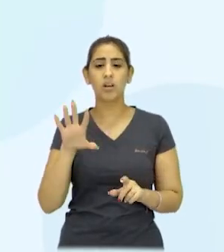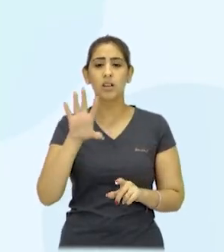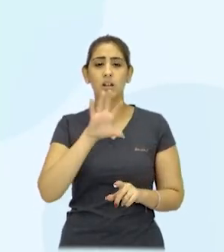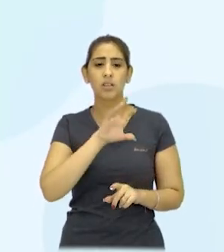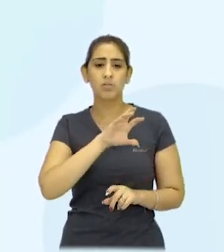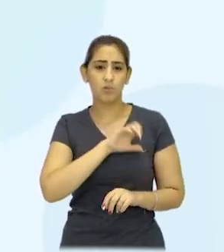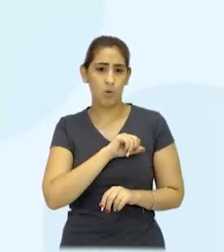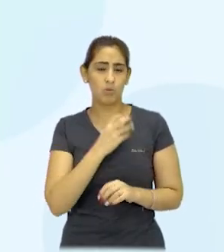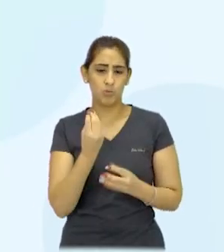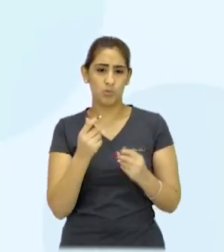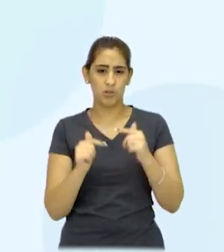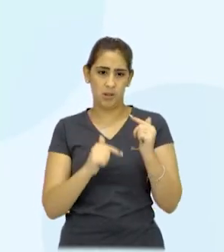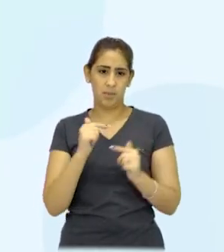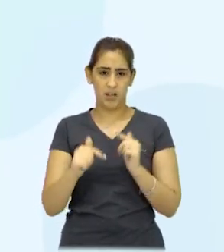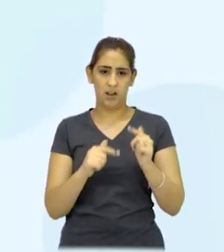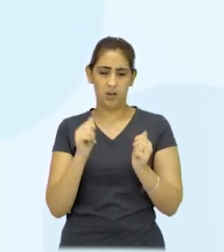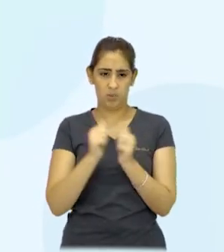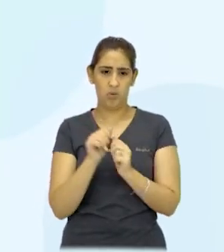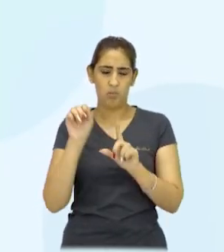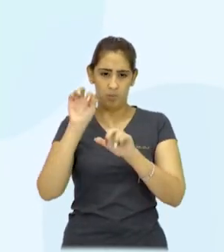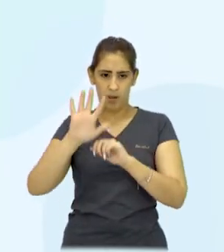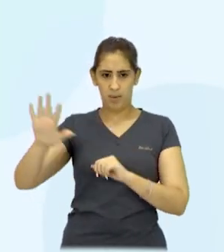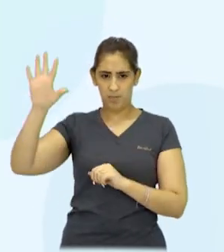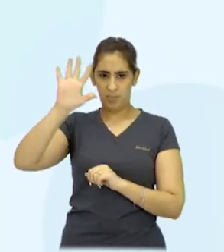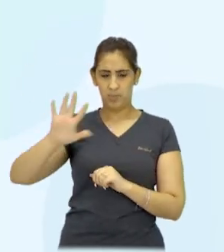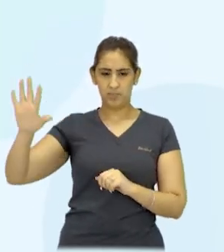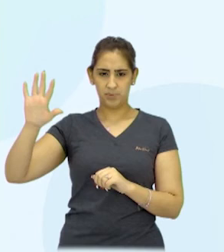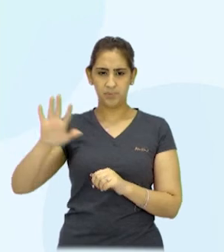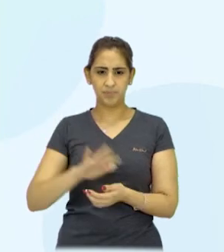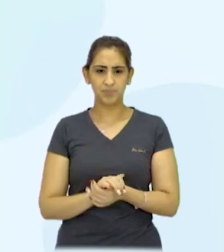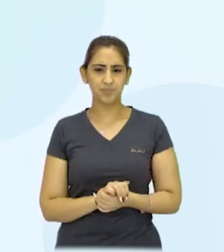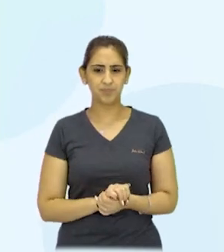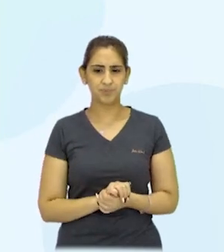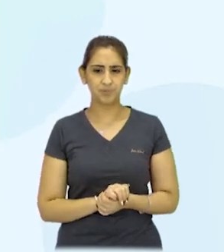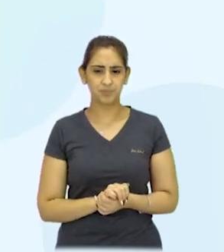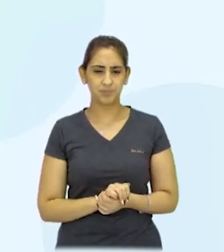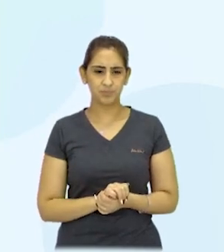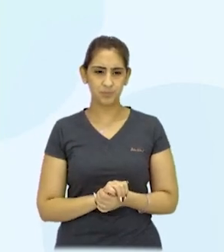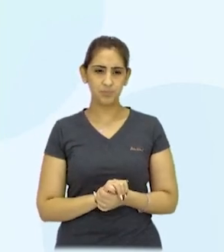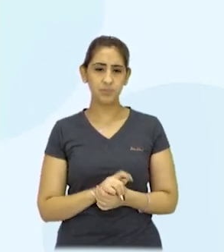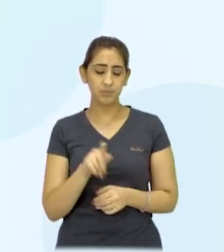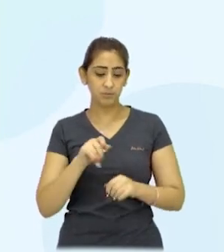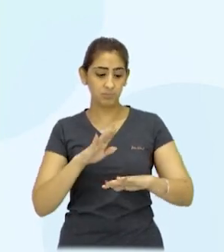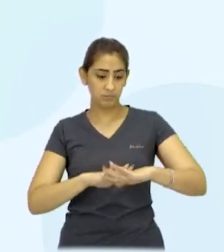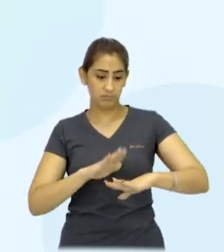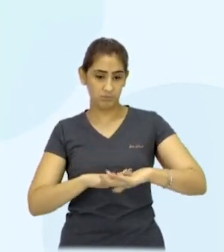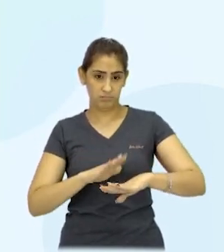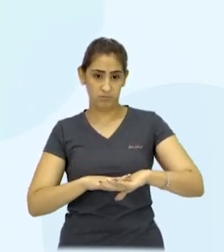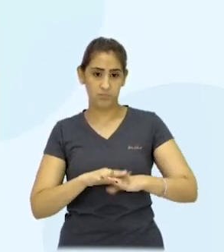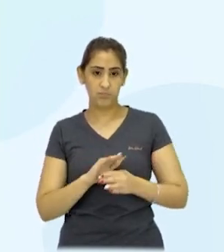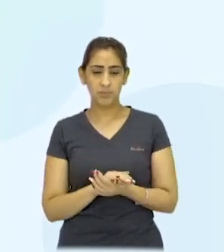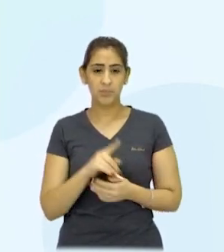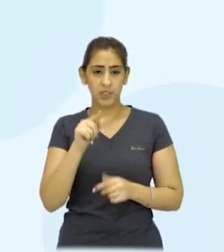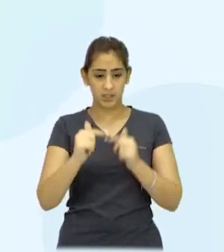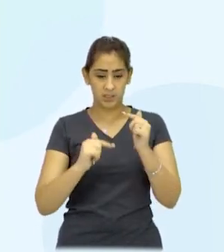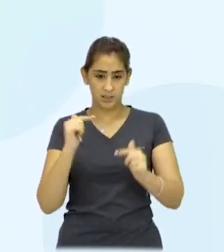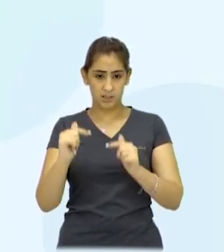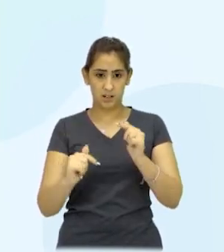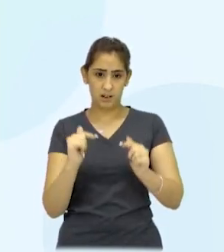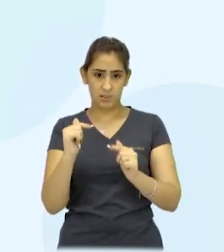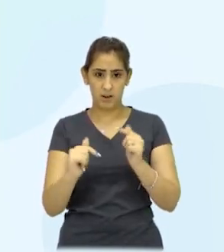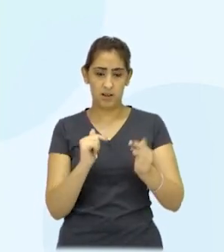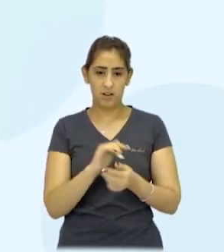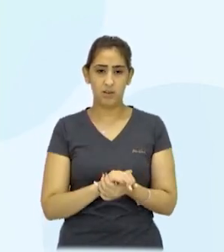depois foi jogado para o Photoshop e finalizado no Illustrator. Mas esse trabalho era